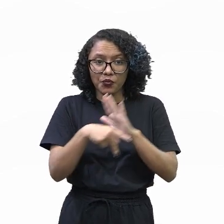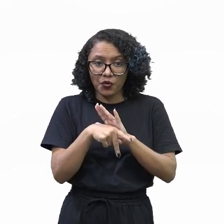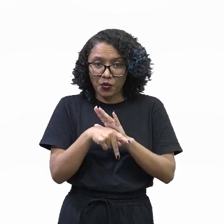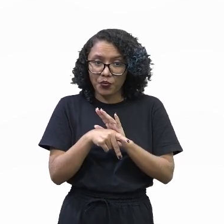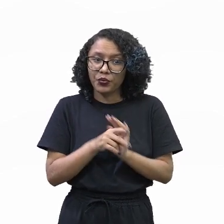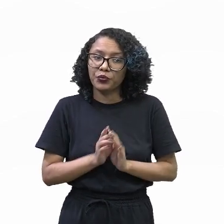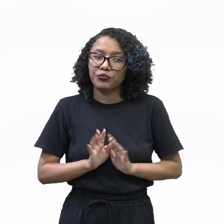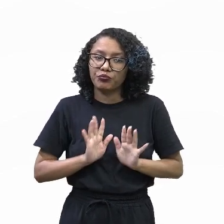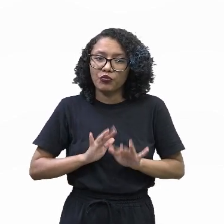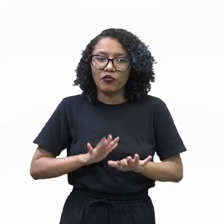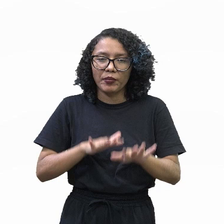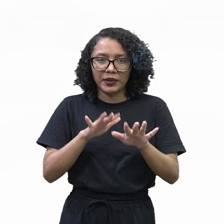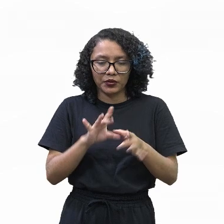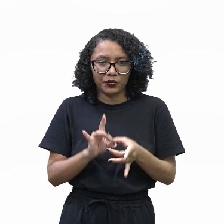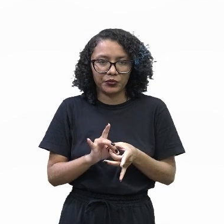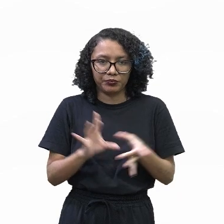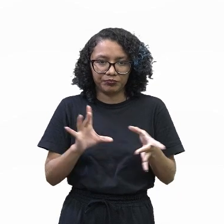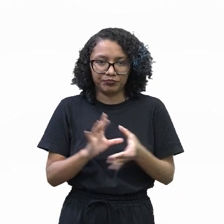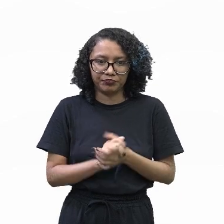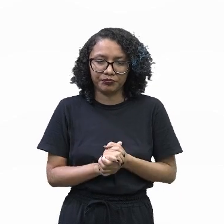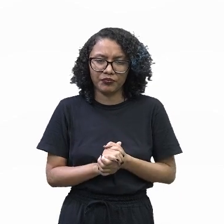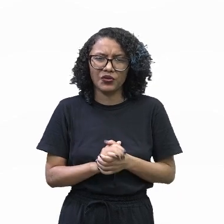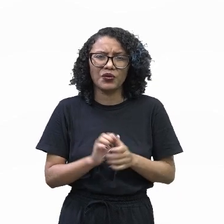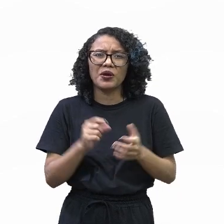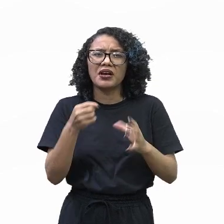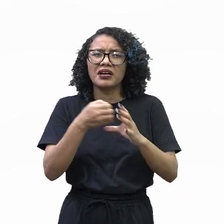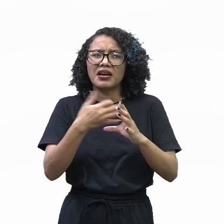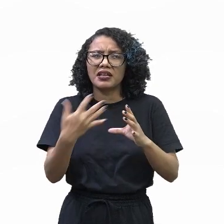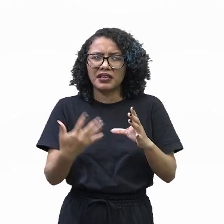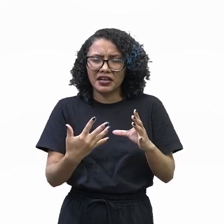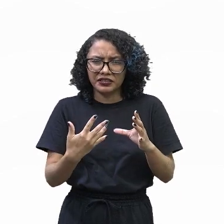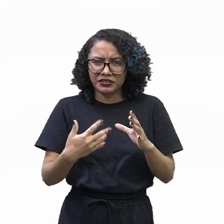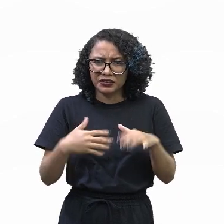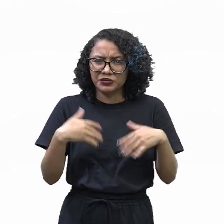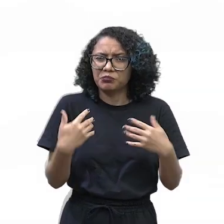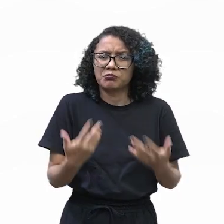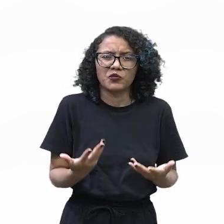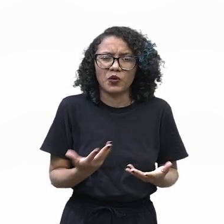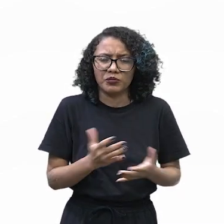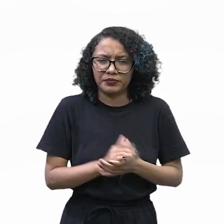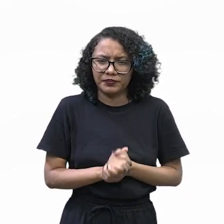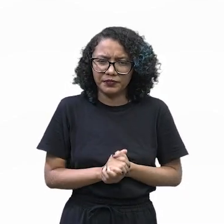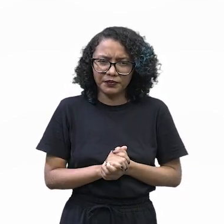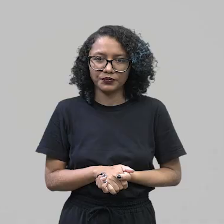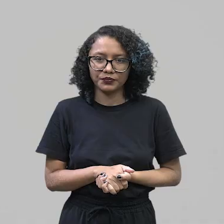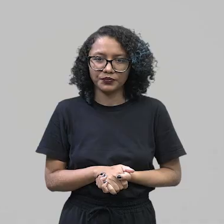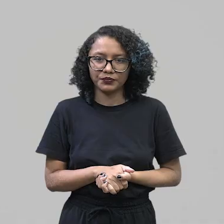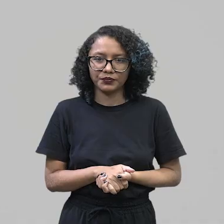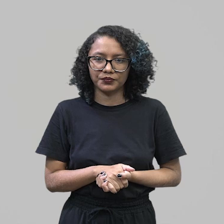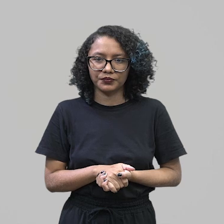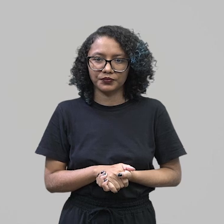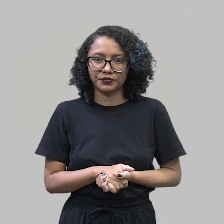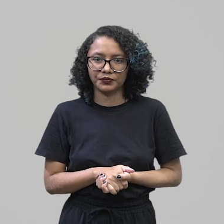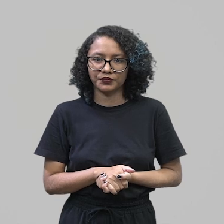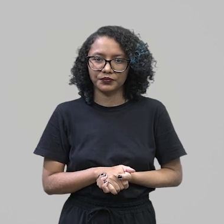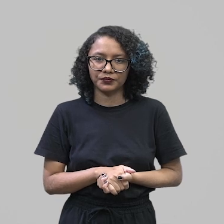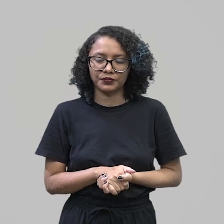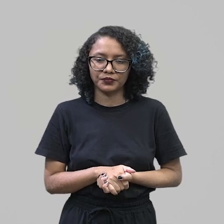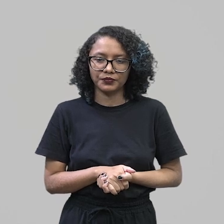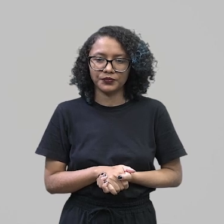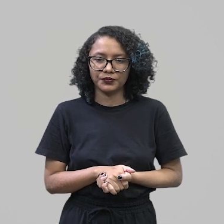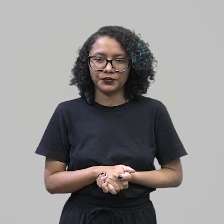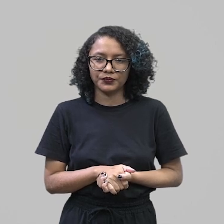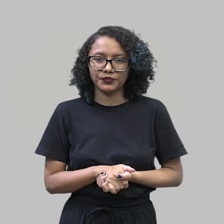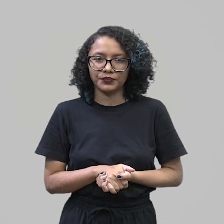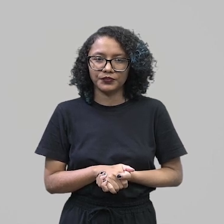O que vai, de fato, caracterizar esse movimento, certo? Então, vamos lá. Principais características